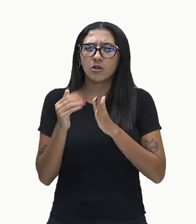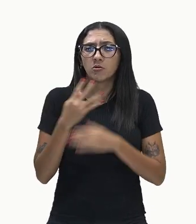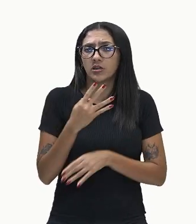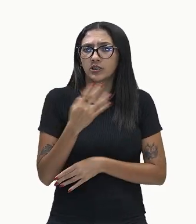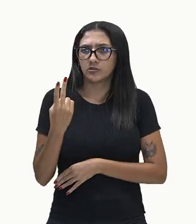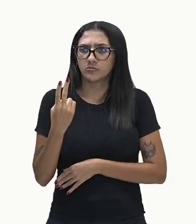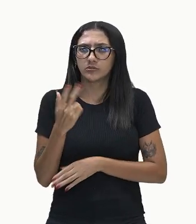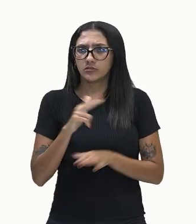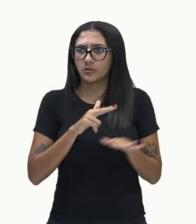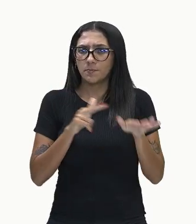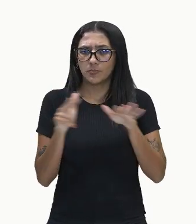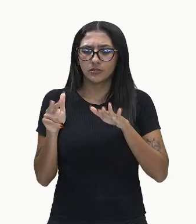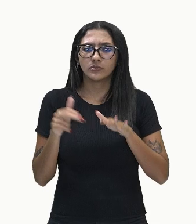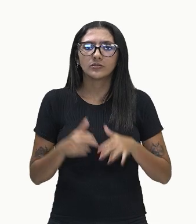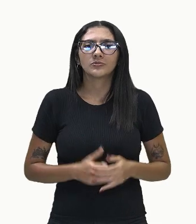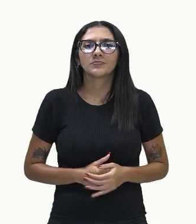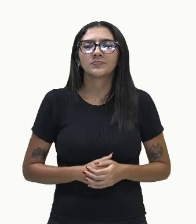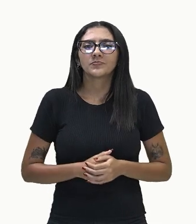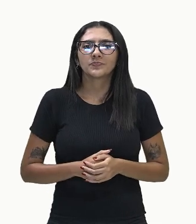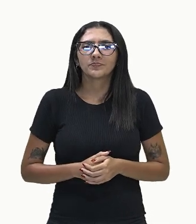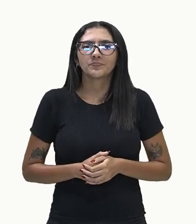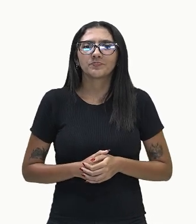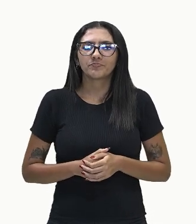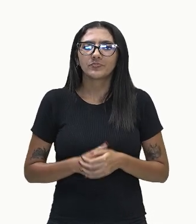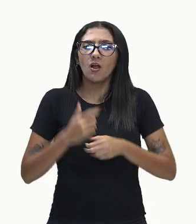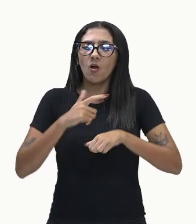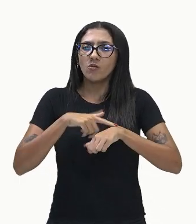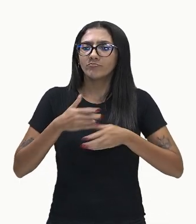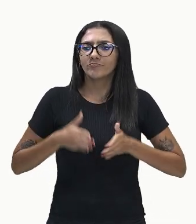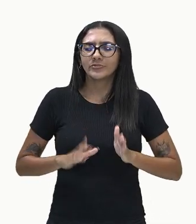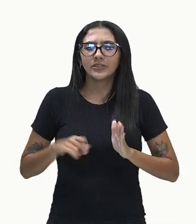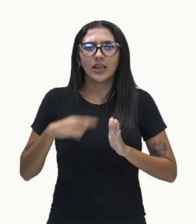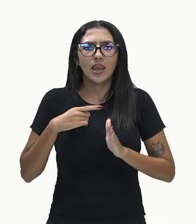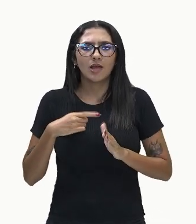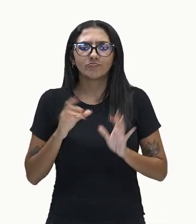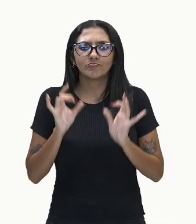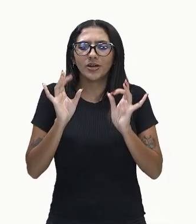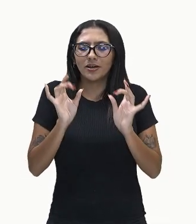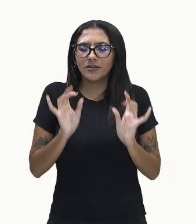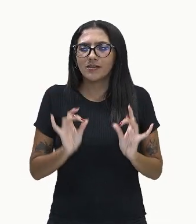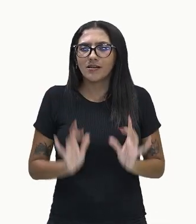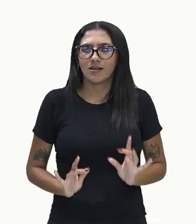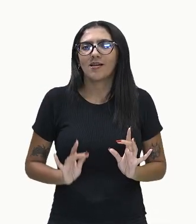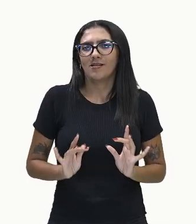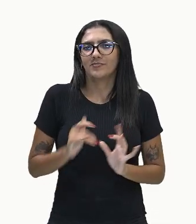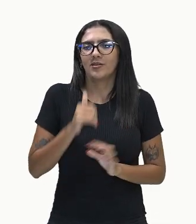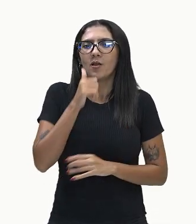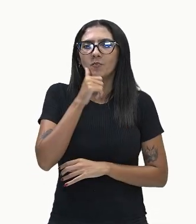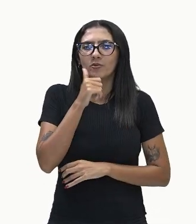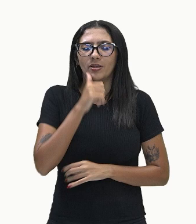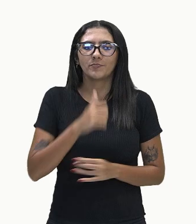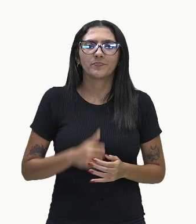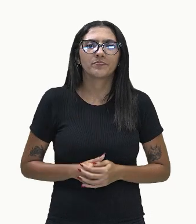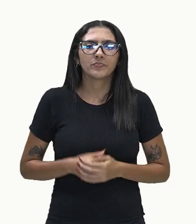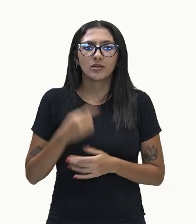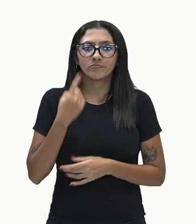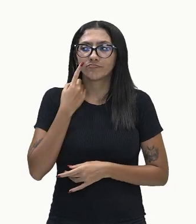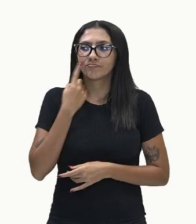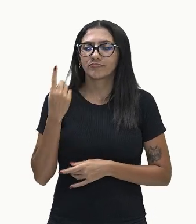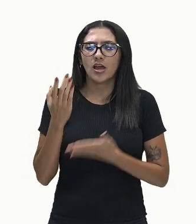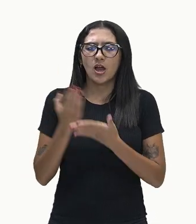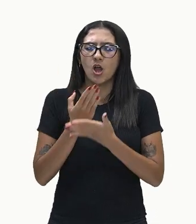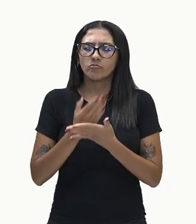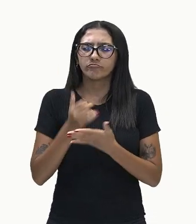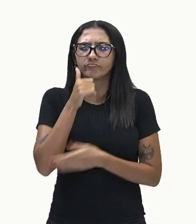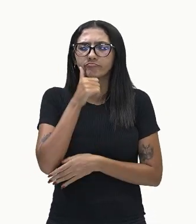42. E o parto é um momento muito especial para a mulher. Aqui nós temos alguns exemplos